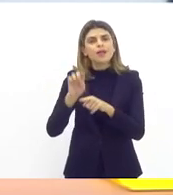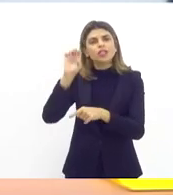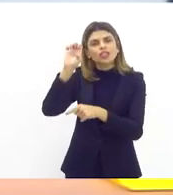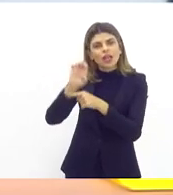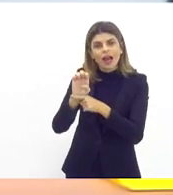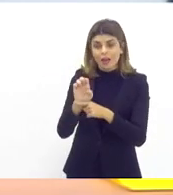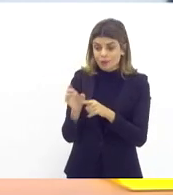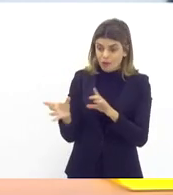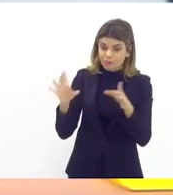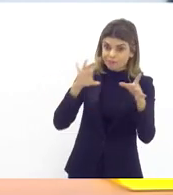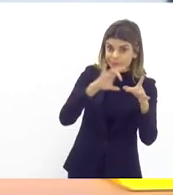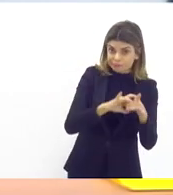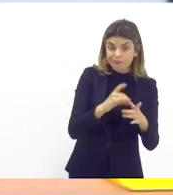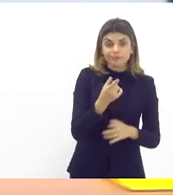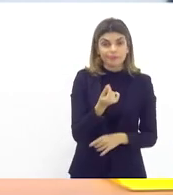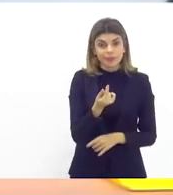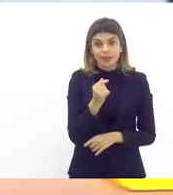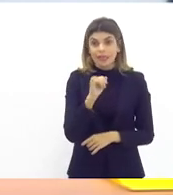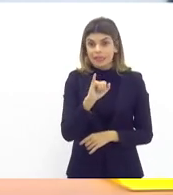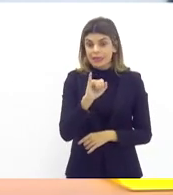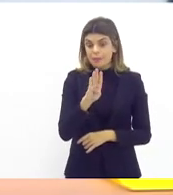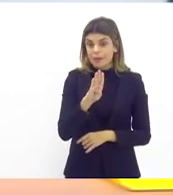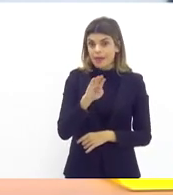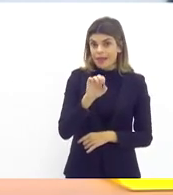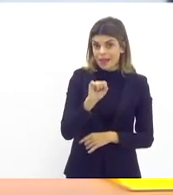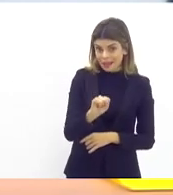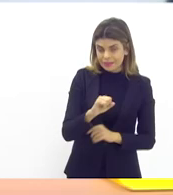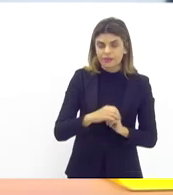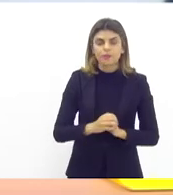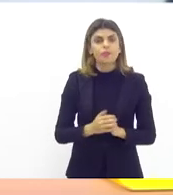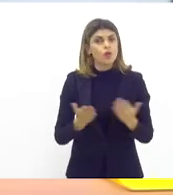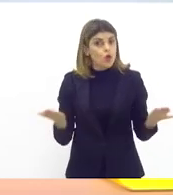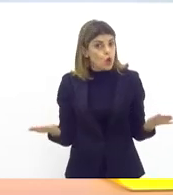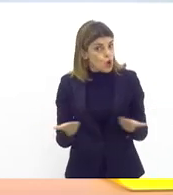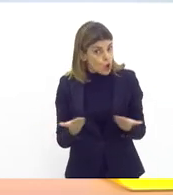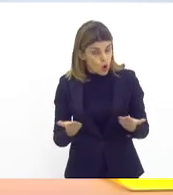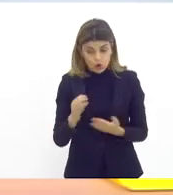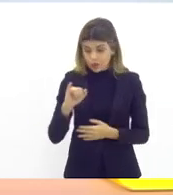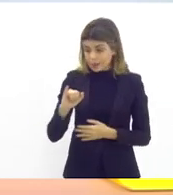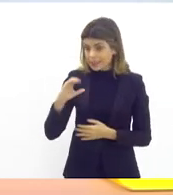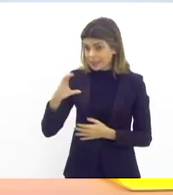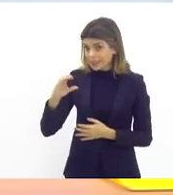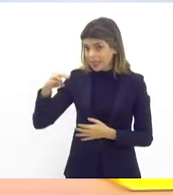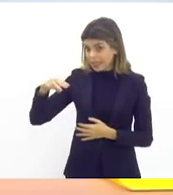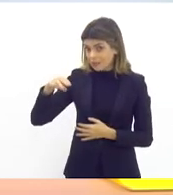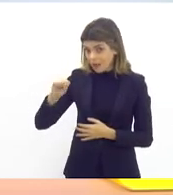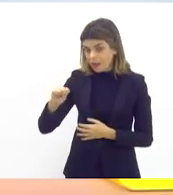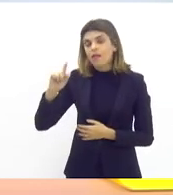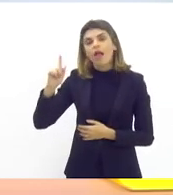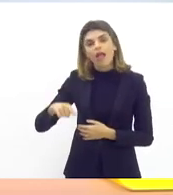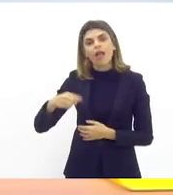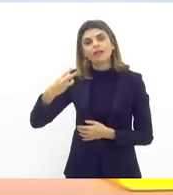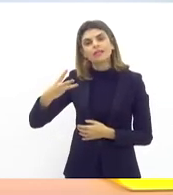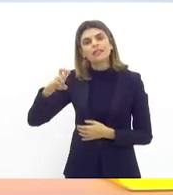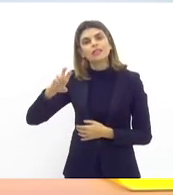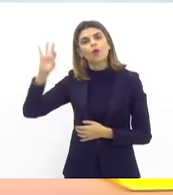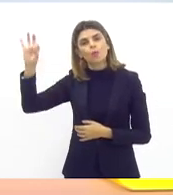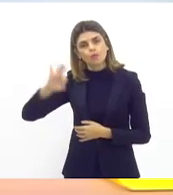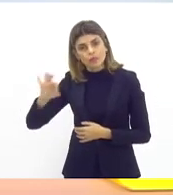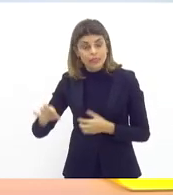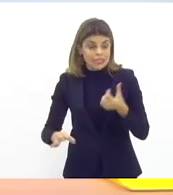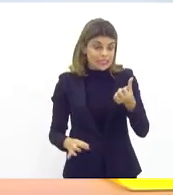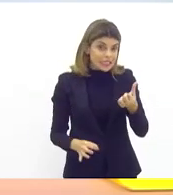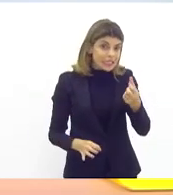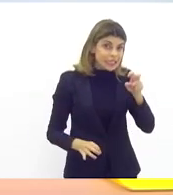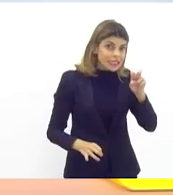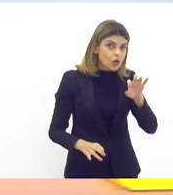do IBS. Hoje, a cota parte do ICMS é distribuída 35% por lei estadual e 65%